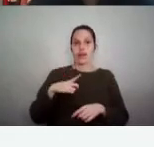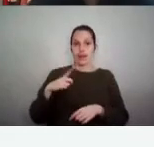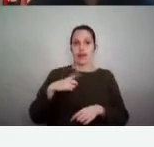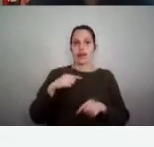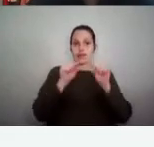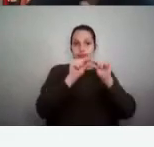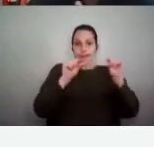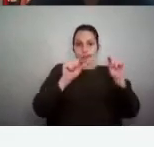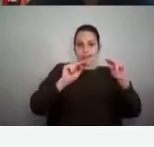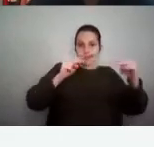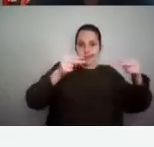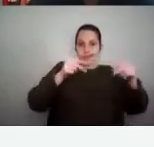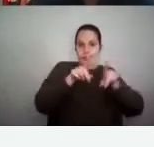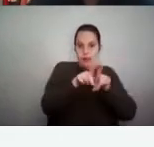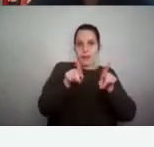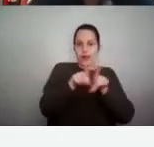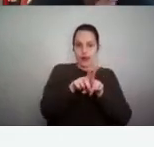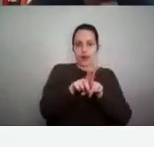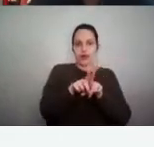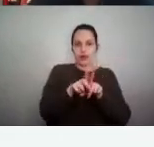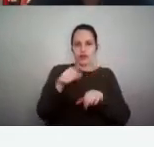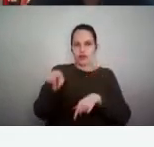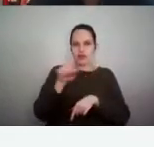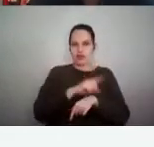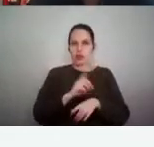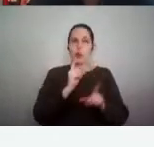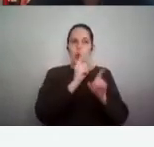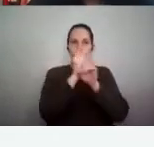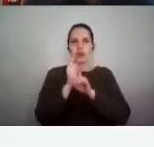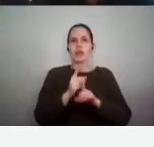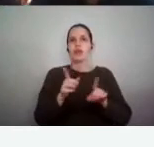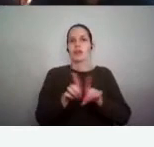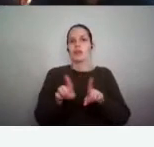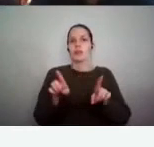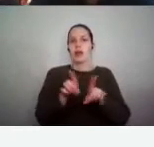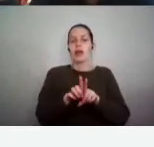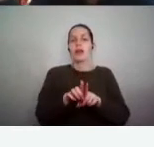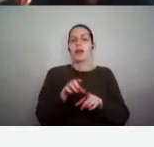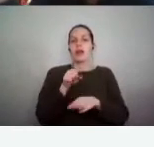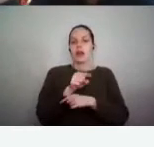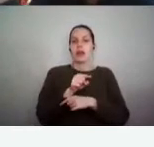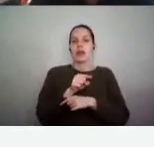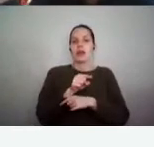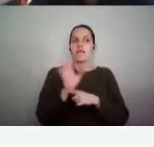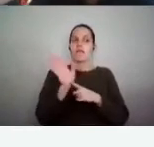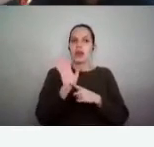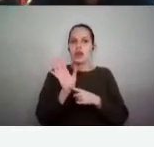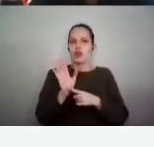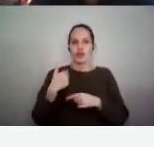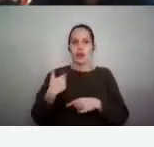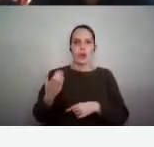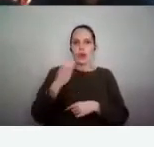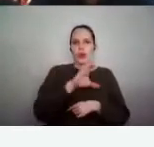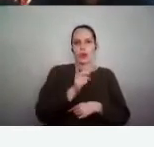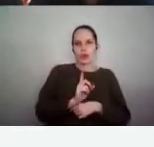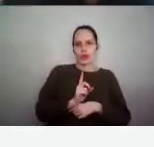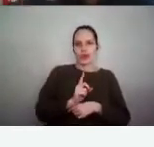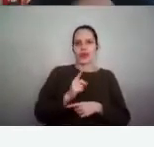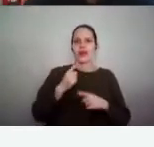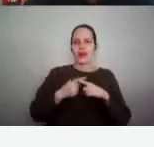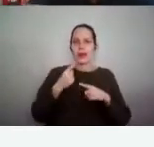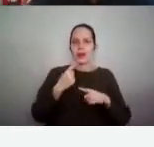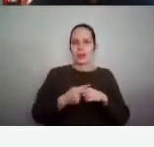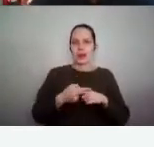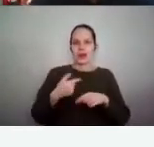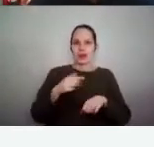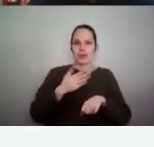que vocês também vão encontrar alguns vídeos que eu não trouxe para colocar aqui para vocês, porque eu já extrapolei mais do que o tempo que estava